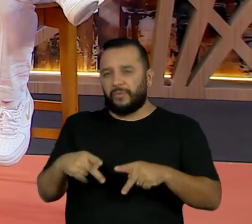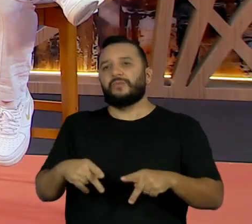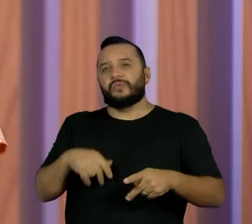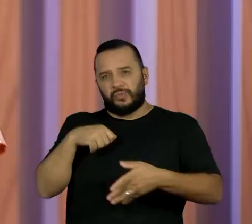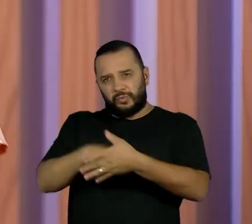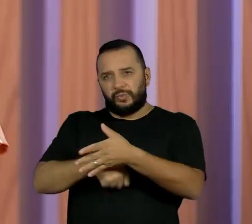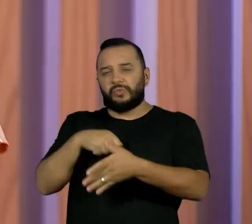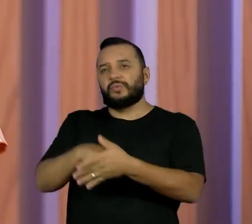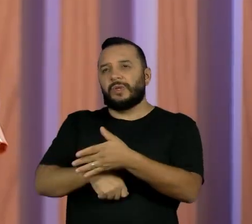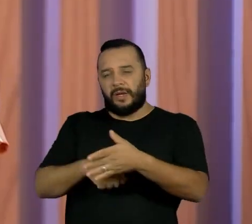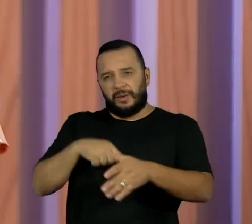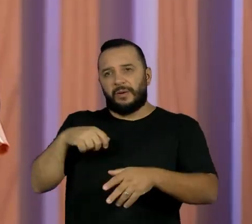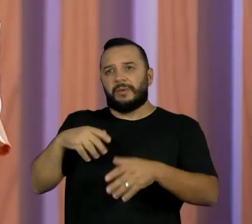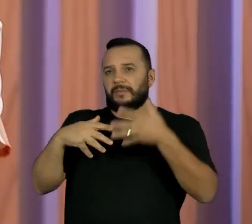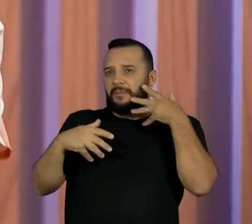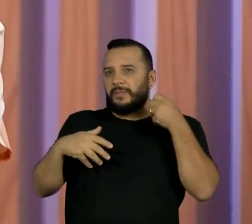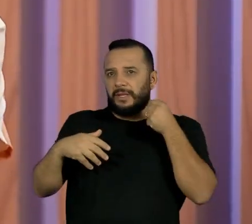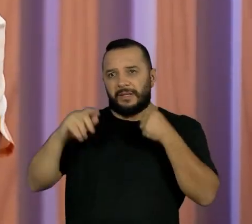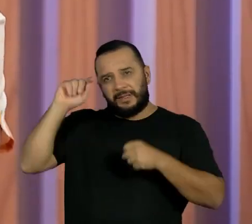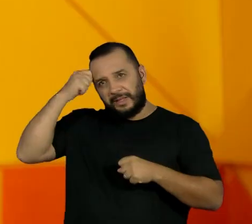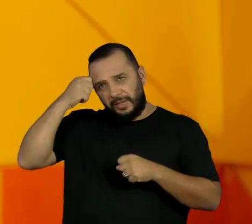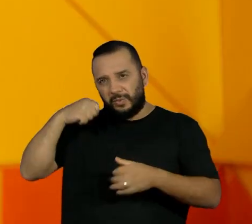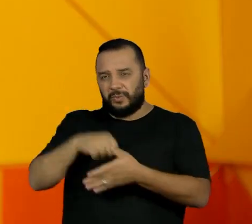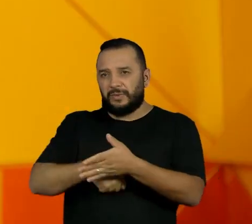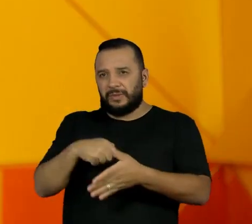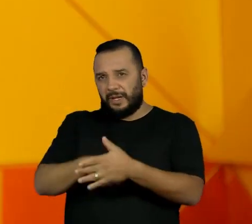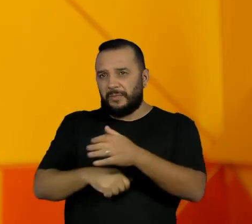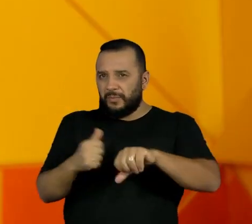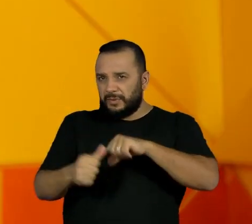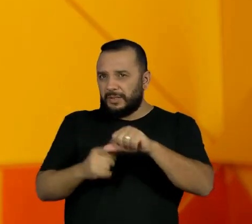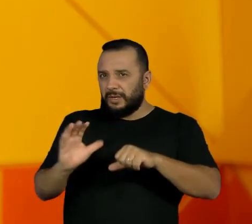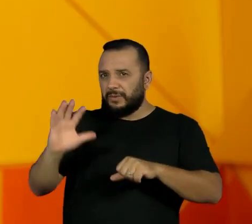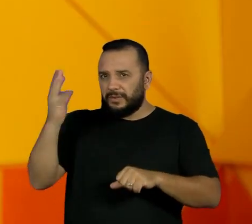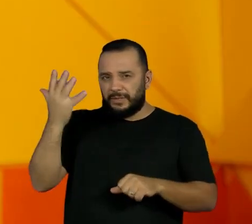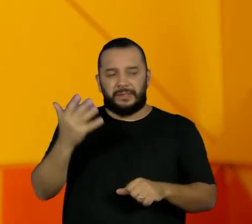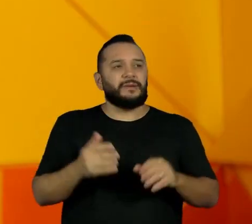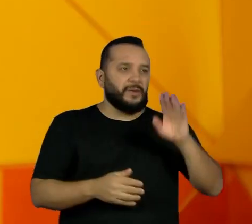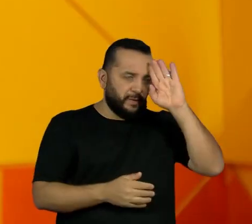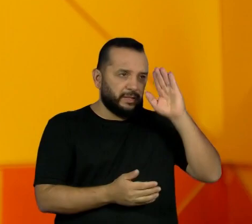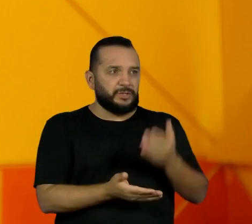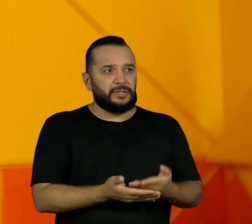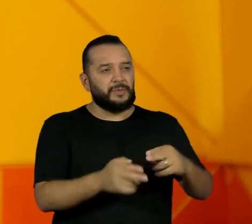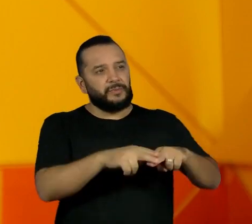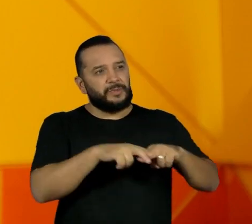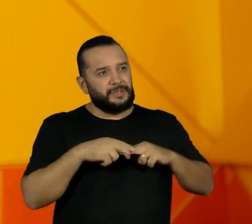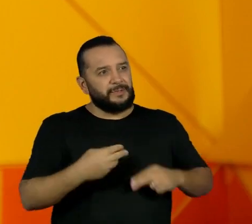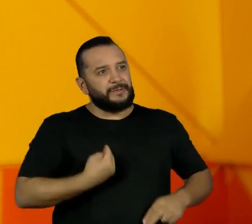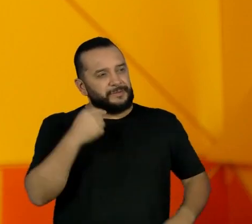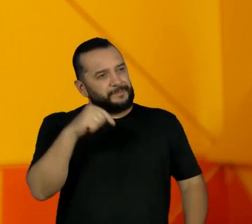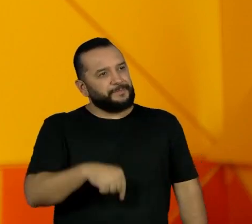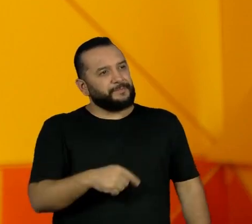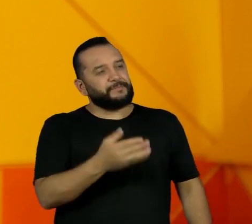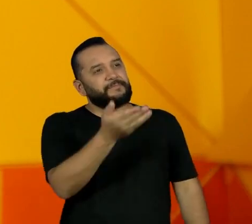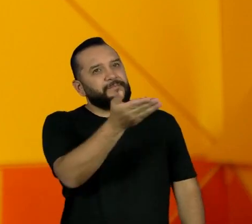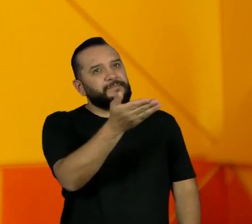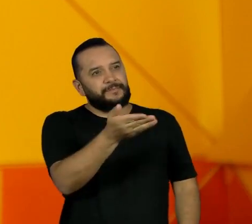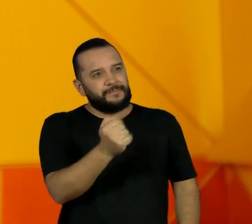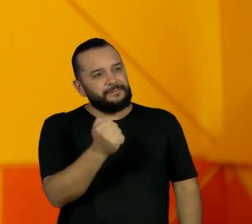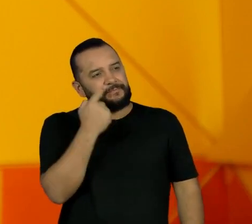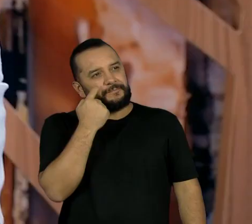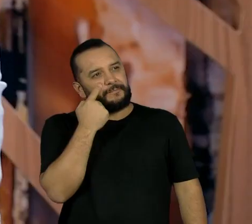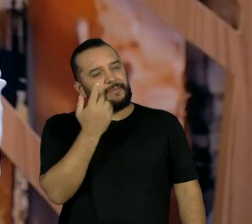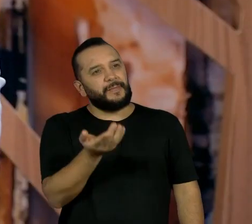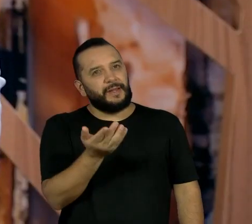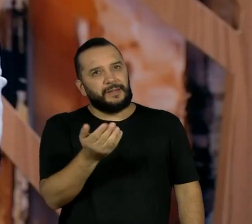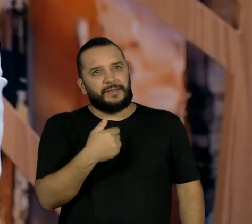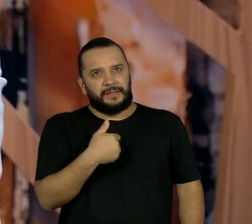mudança. E ela está ocorrendo. Tá, eu também acredito nela, por isso nós estamos aqui. Everton, diante de tantos números grandes